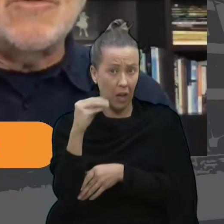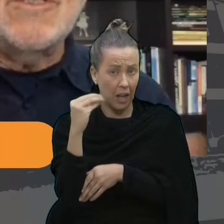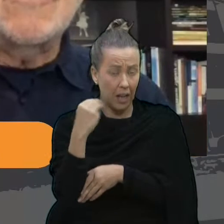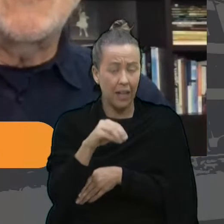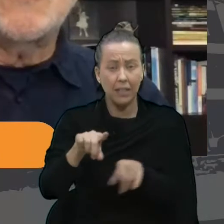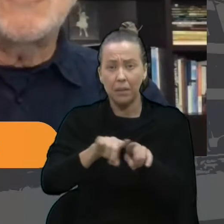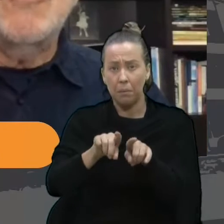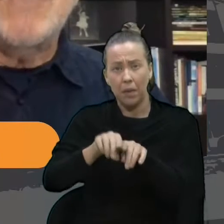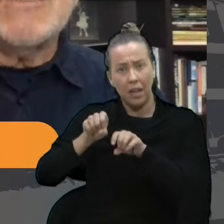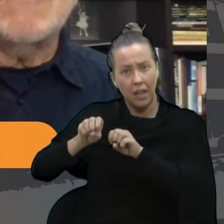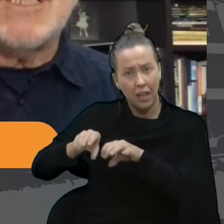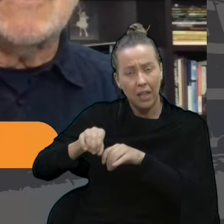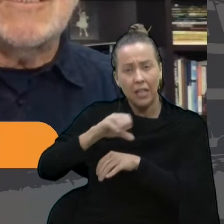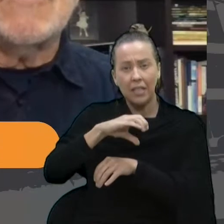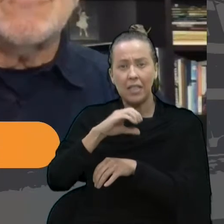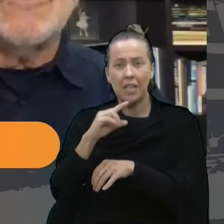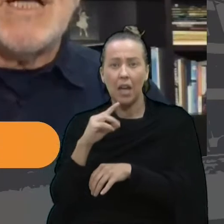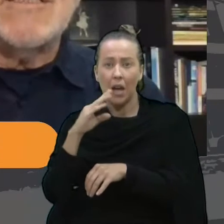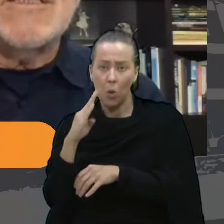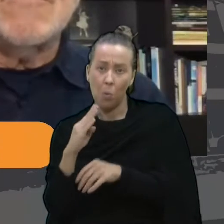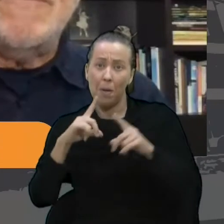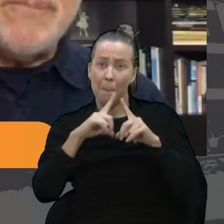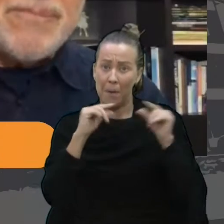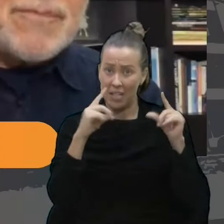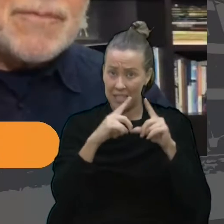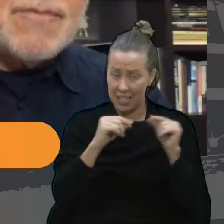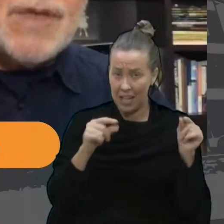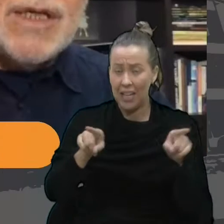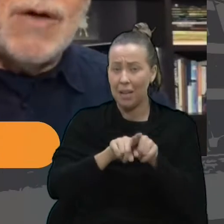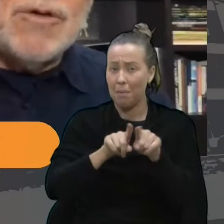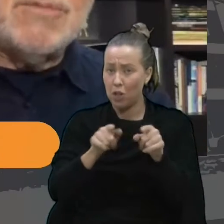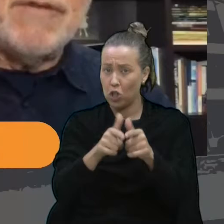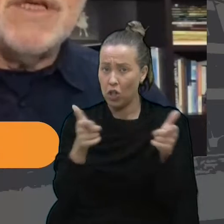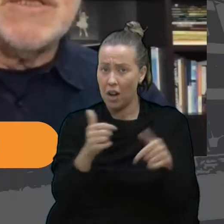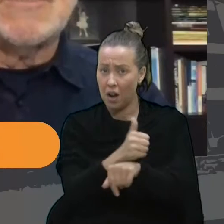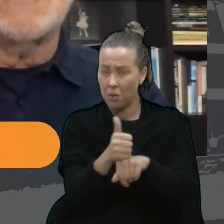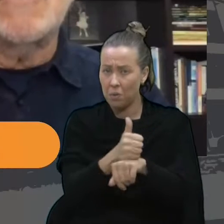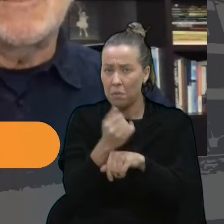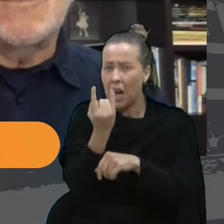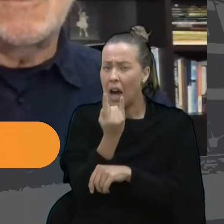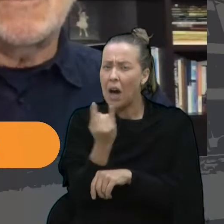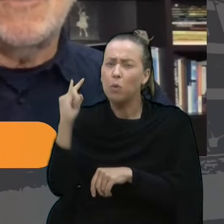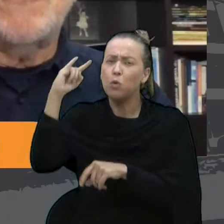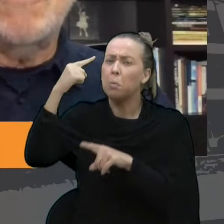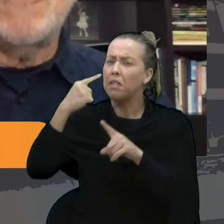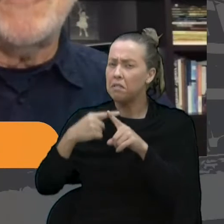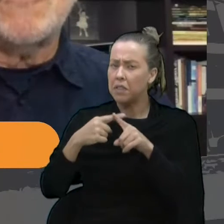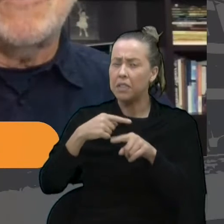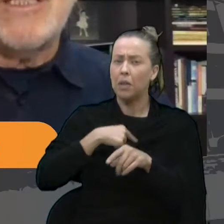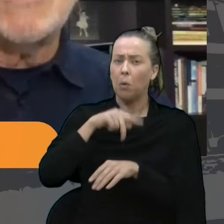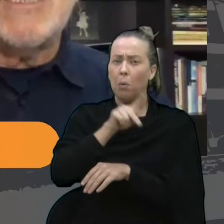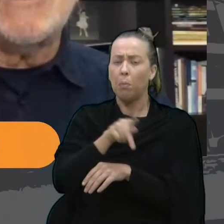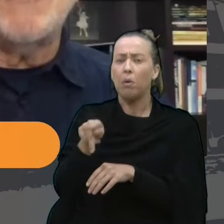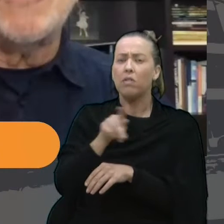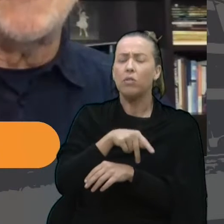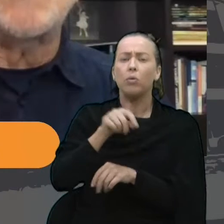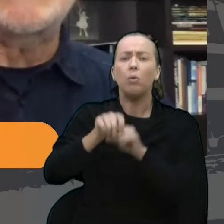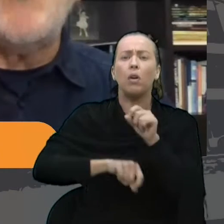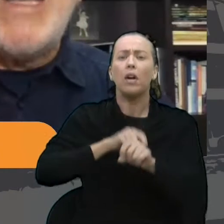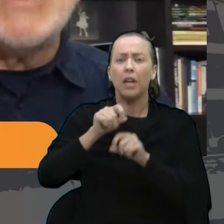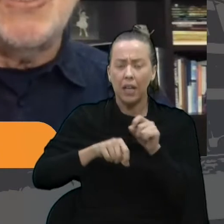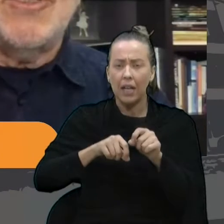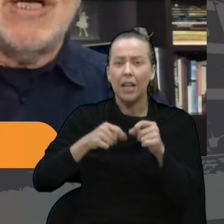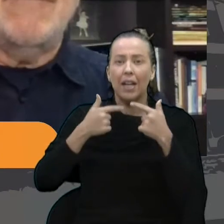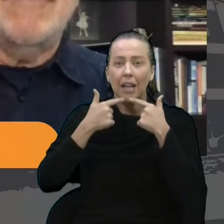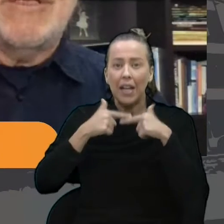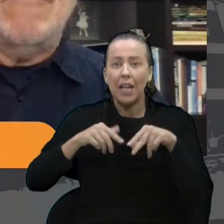no CEUB, aqui em Brasília, no jornalismo, e a última vez em que eu fui professor era exatamente isso,